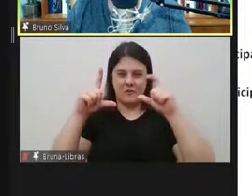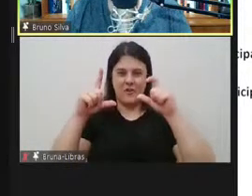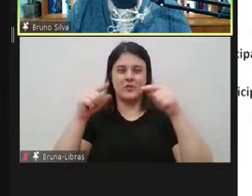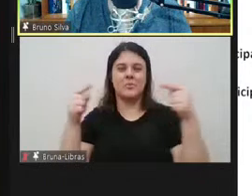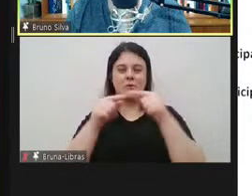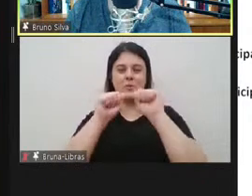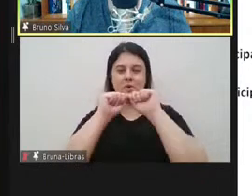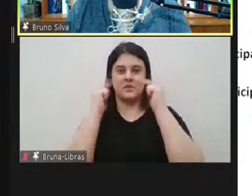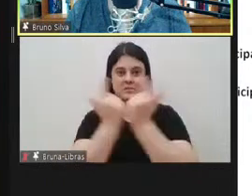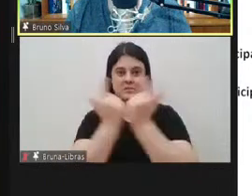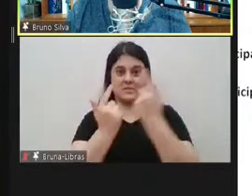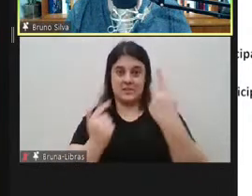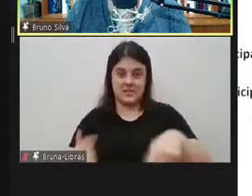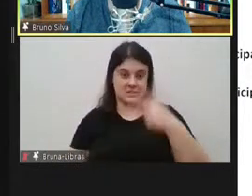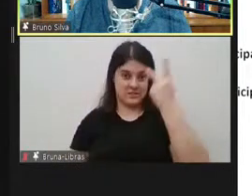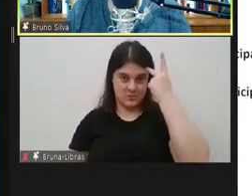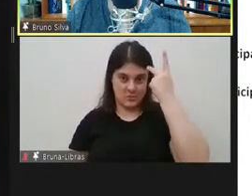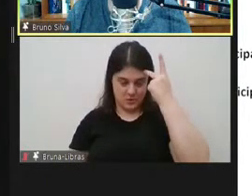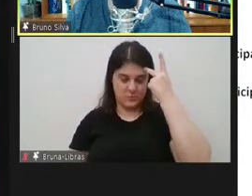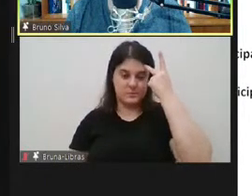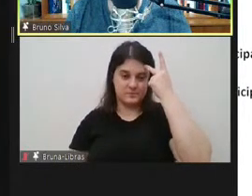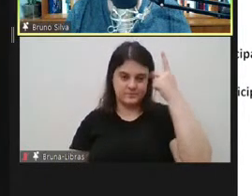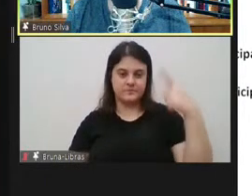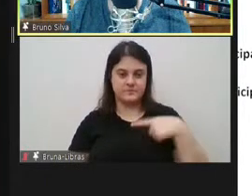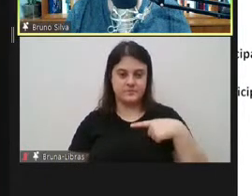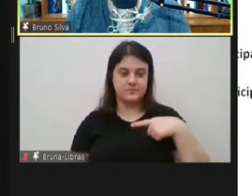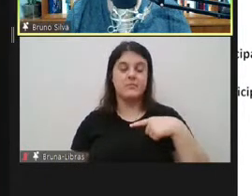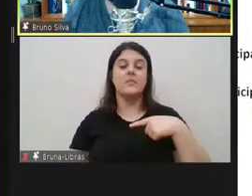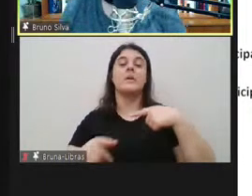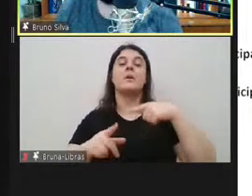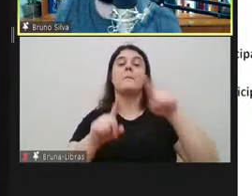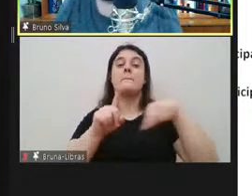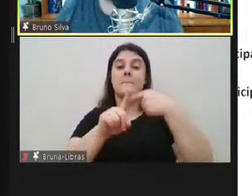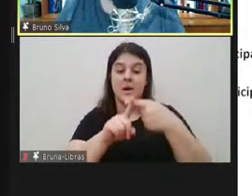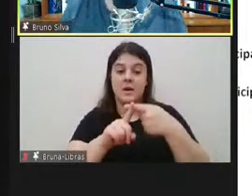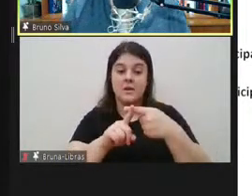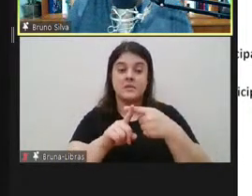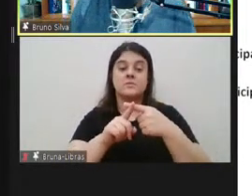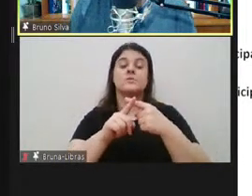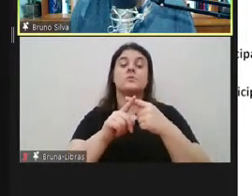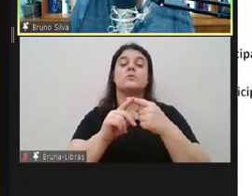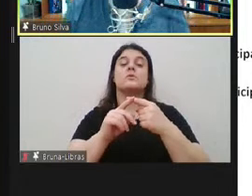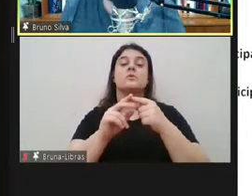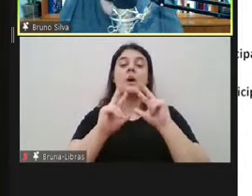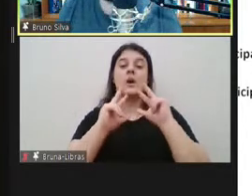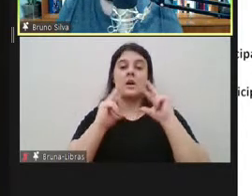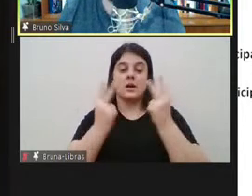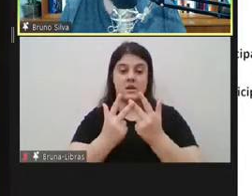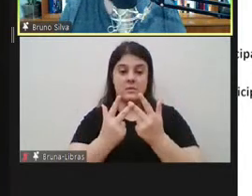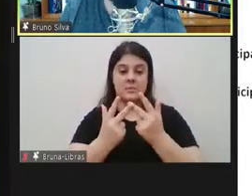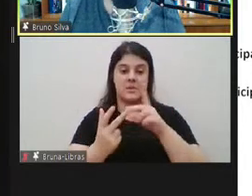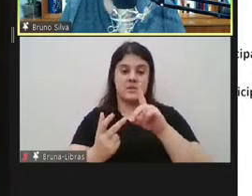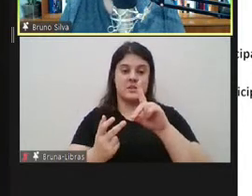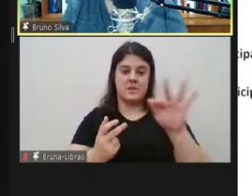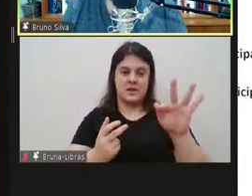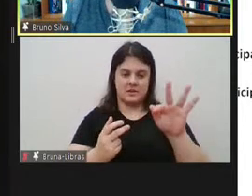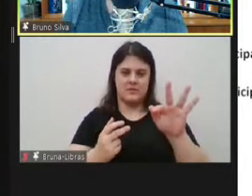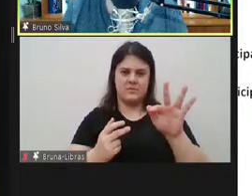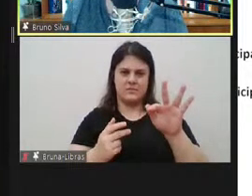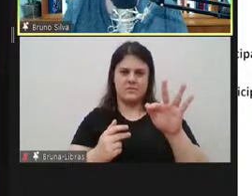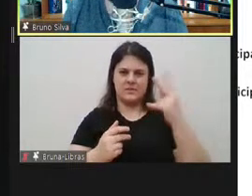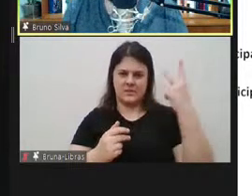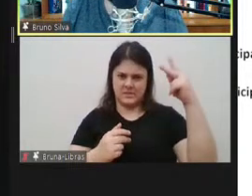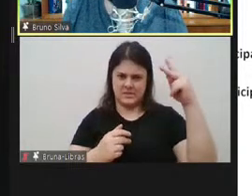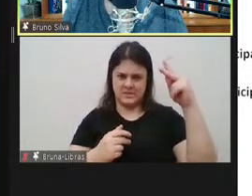estão distribuídos nas 26 assembleias legislativas mais né à Câmara Distrital do DF ou Assembleia